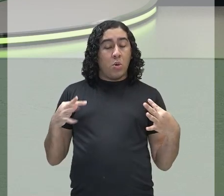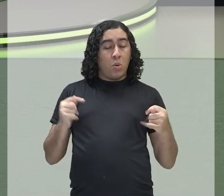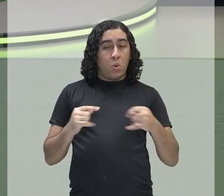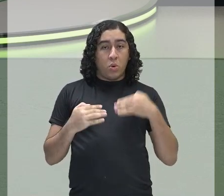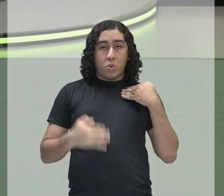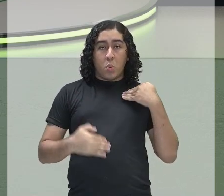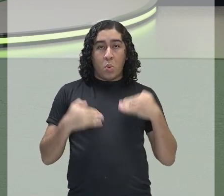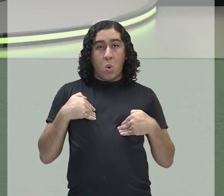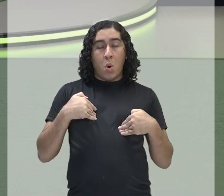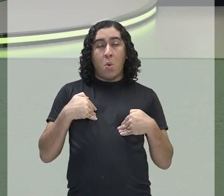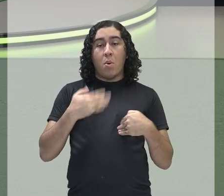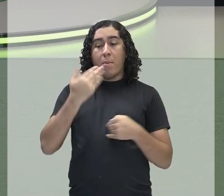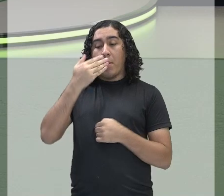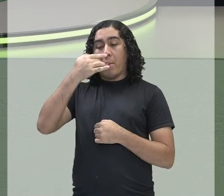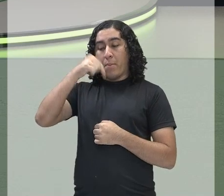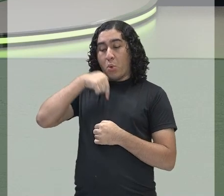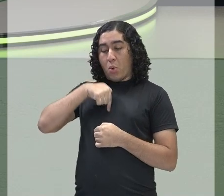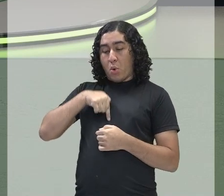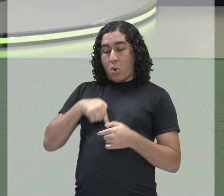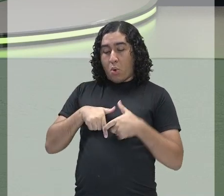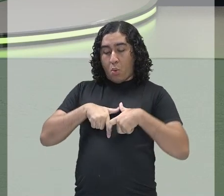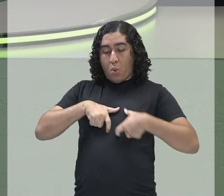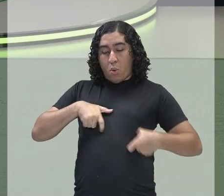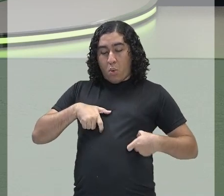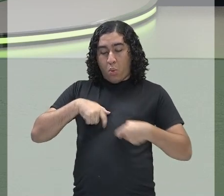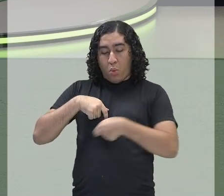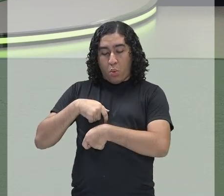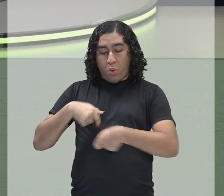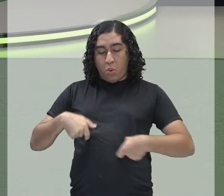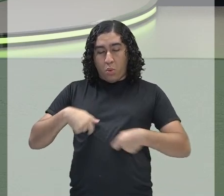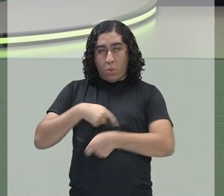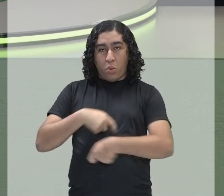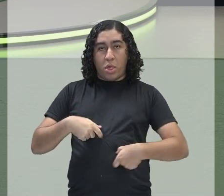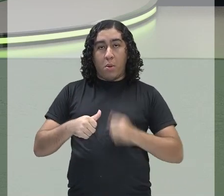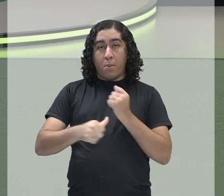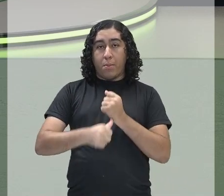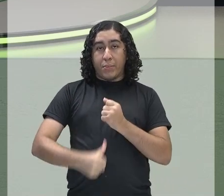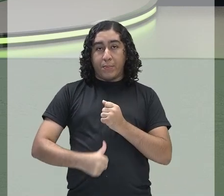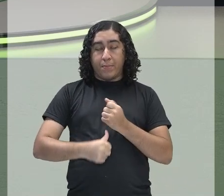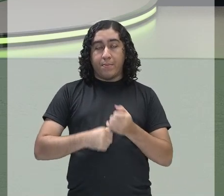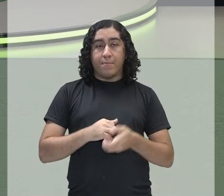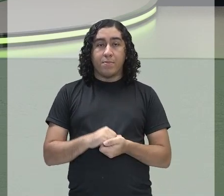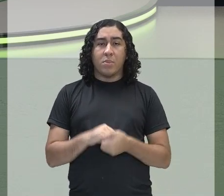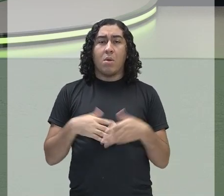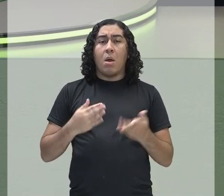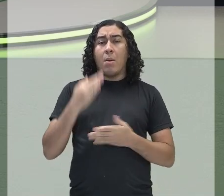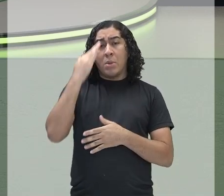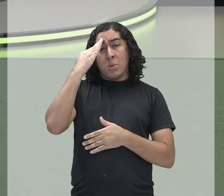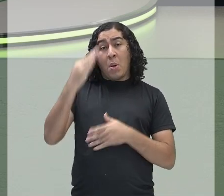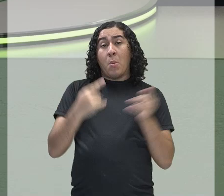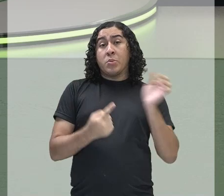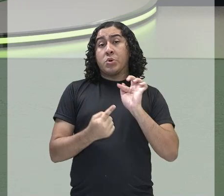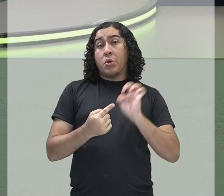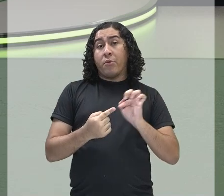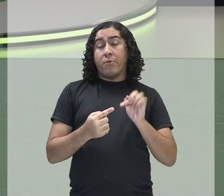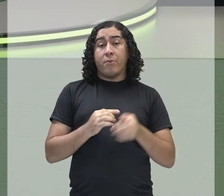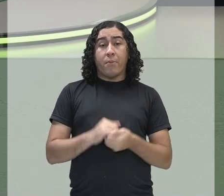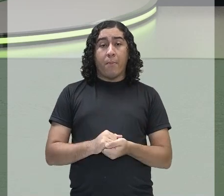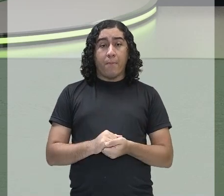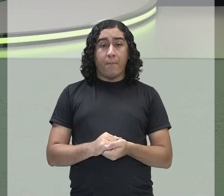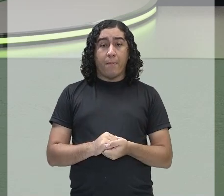caminho para que ocorra o processo de absorção de nutrientes. Qual é o principal objetivo do sistema digestório?